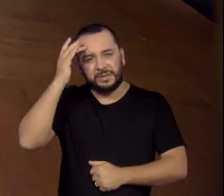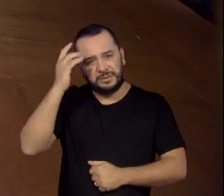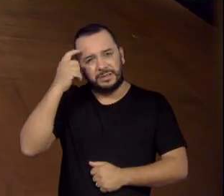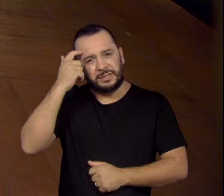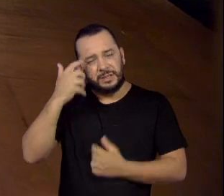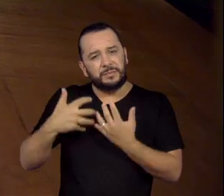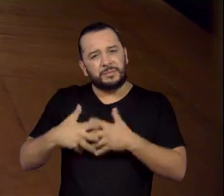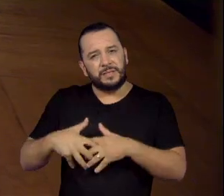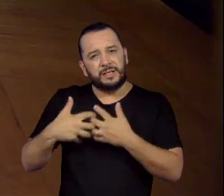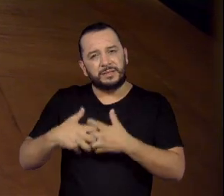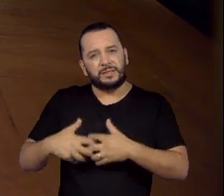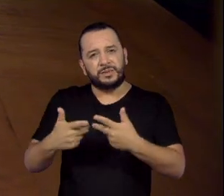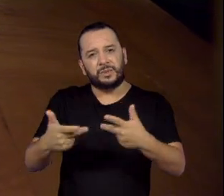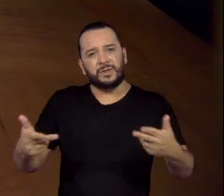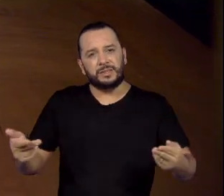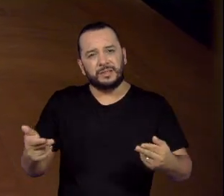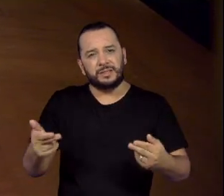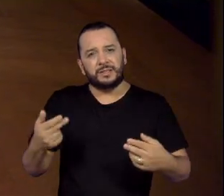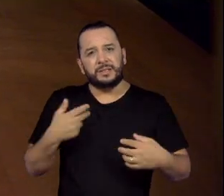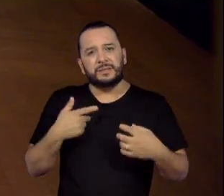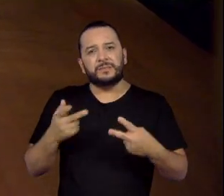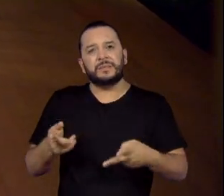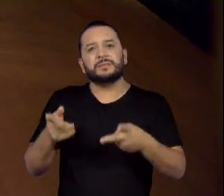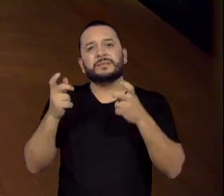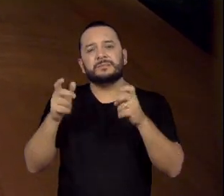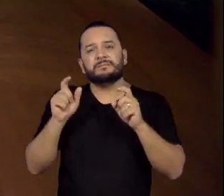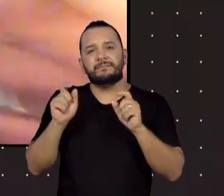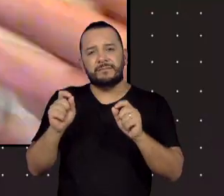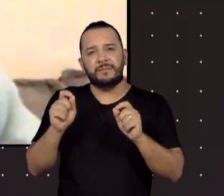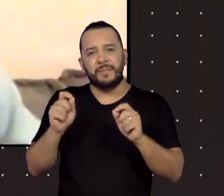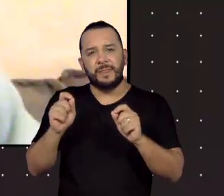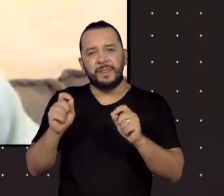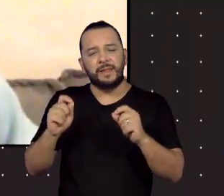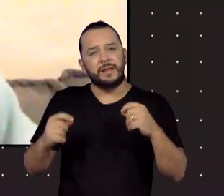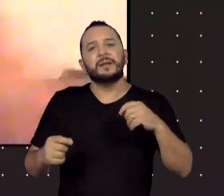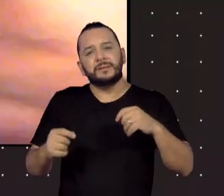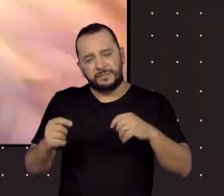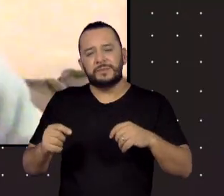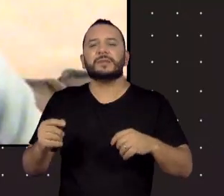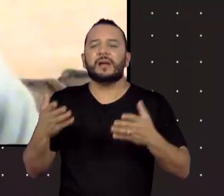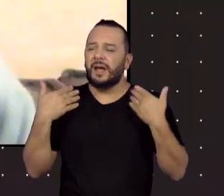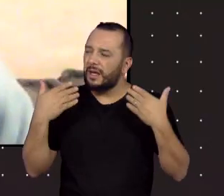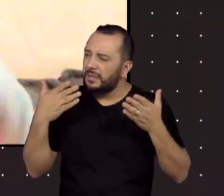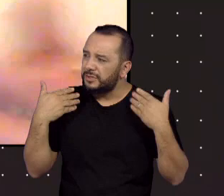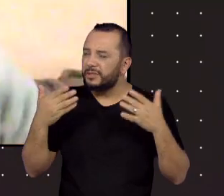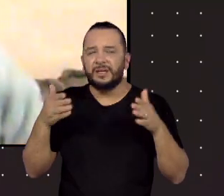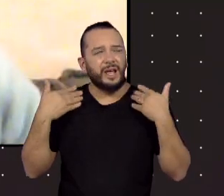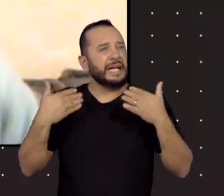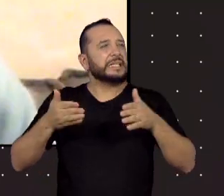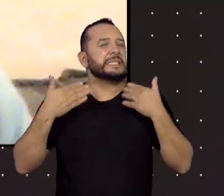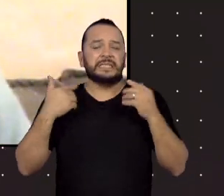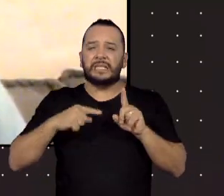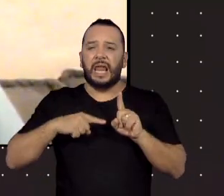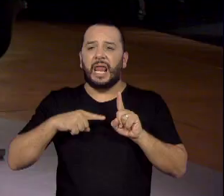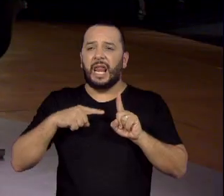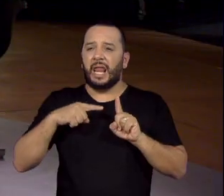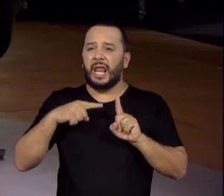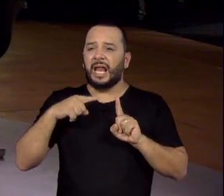mais coisas. Ele percebe que está cada dia mais quente, cada dia mais quente, cada dia mais quente, cada dia mais